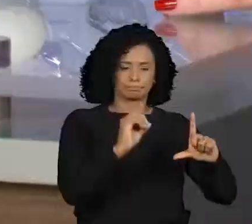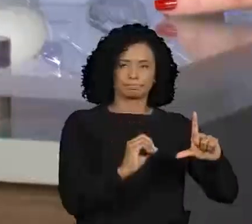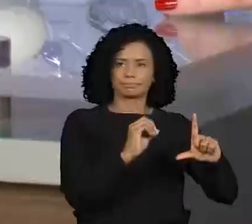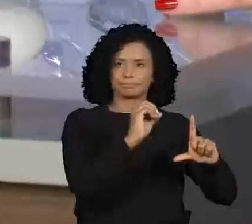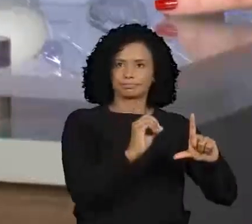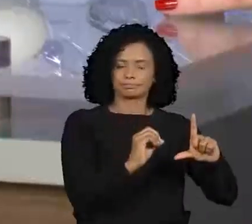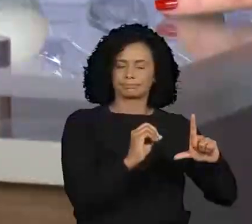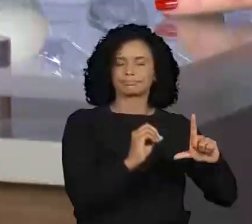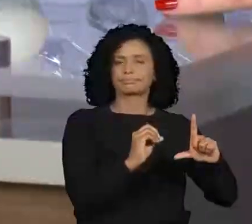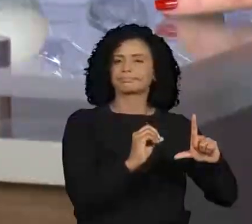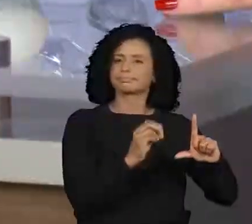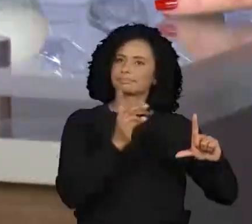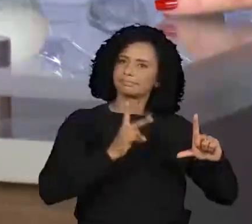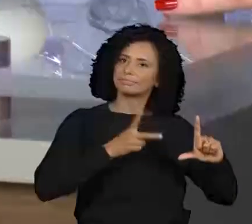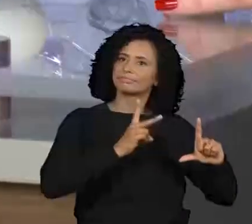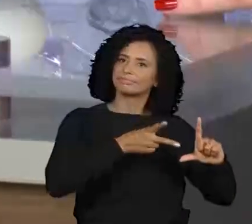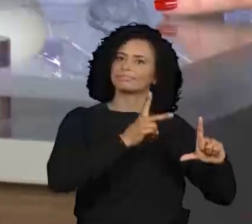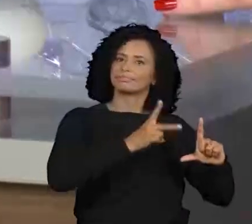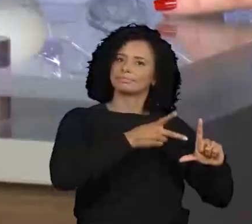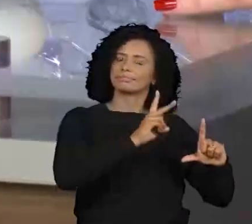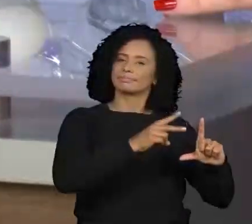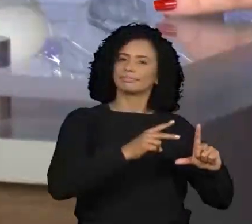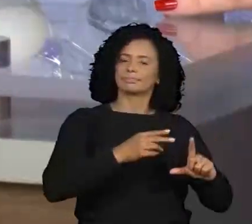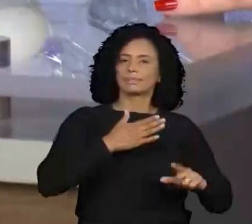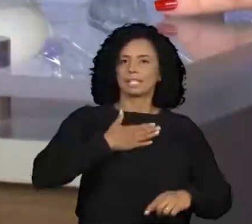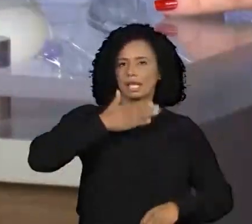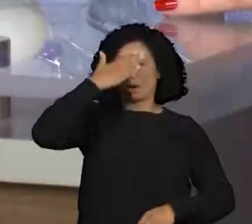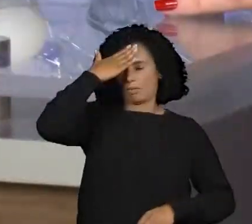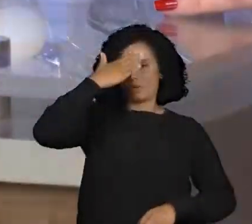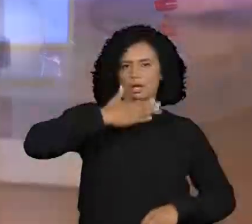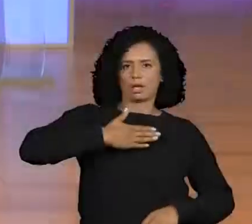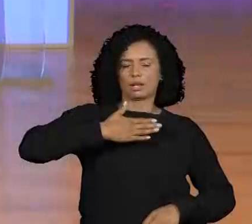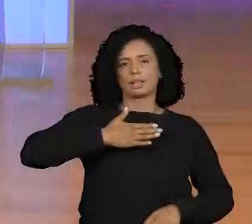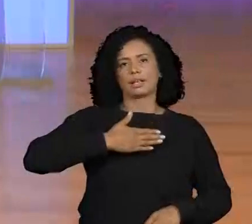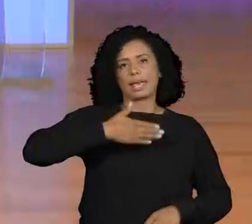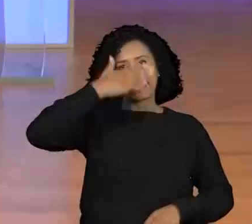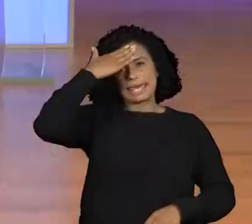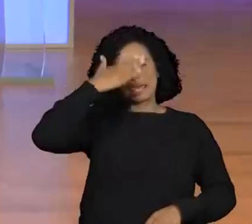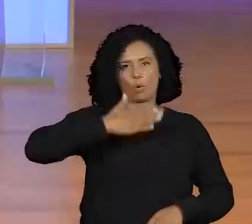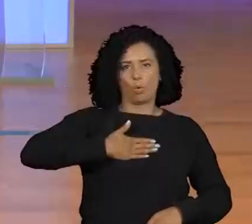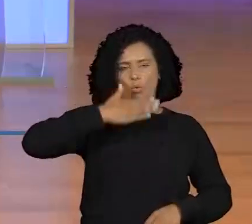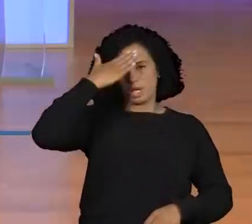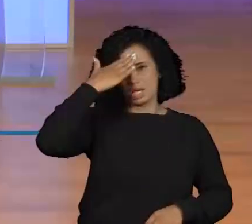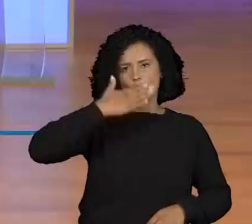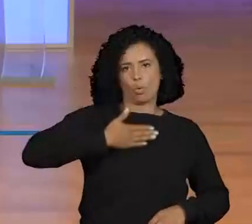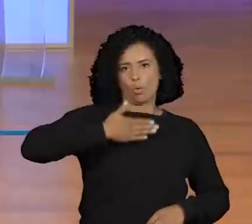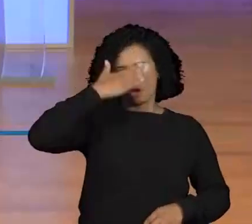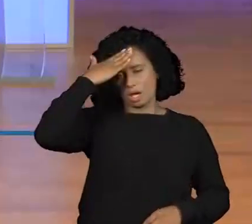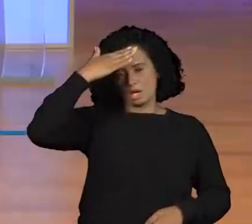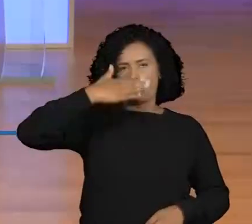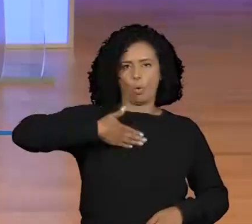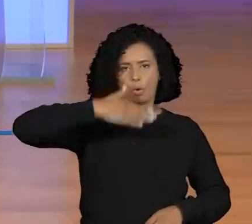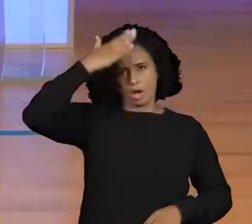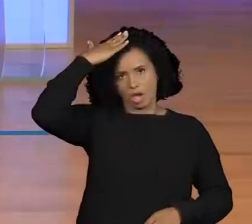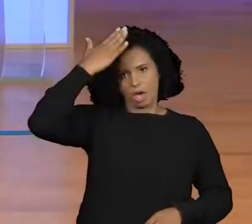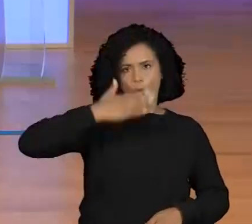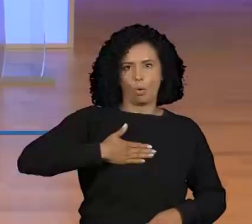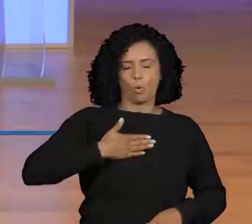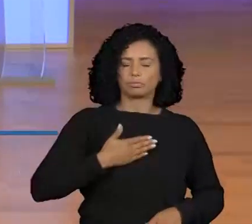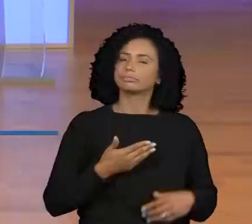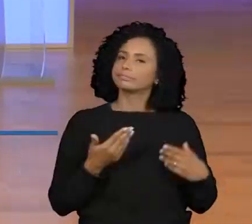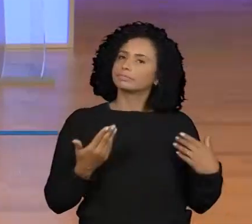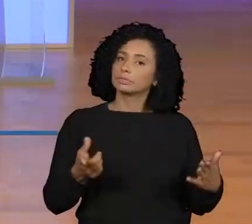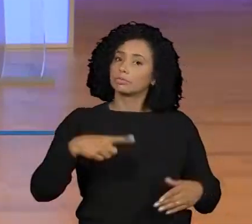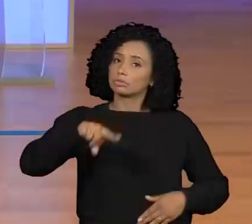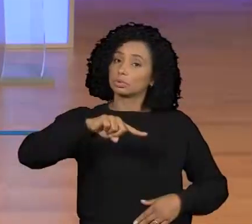e ó e a gente continua ok ok ok ok aí depende de quantas caixinhas de ovos você tiver dá